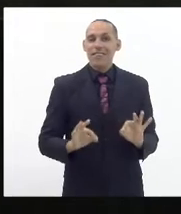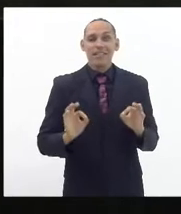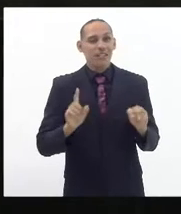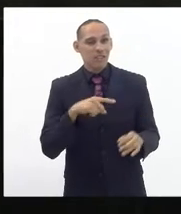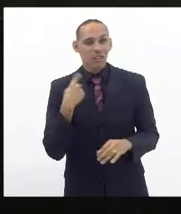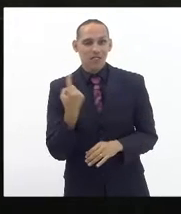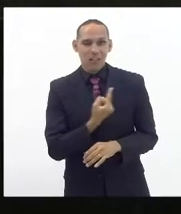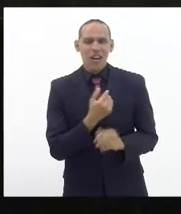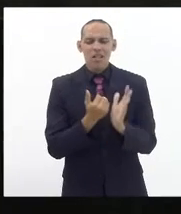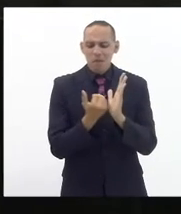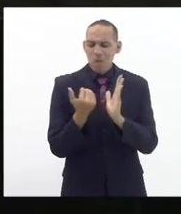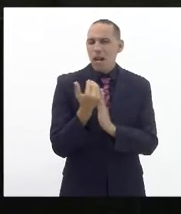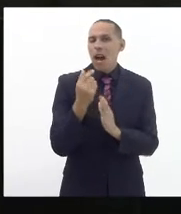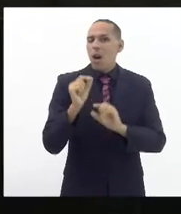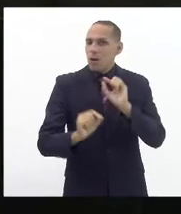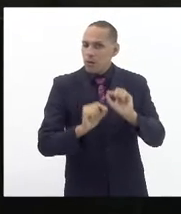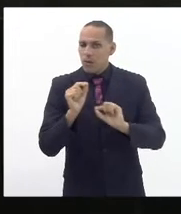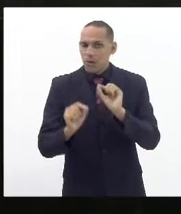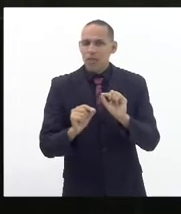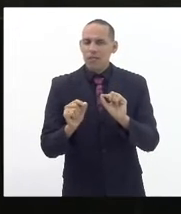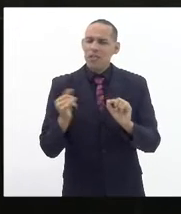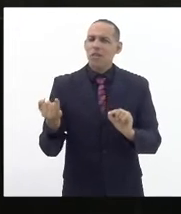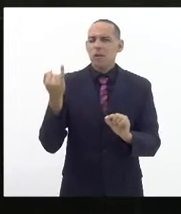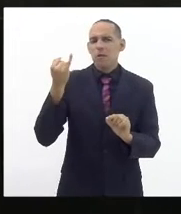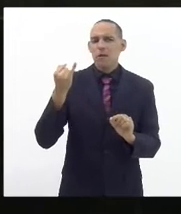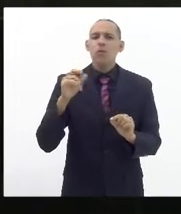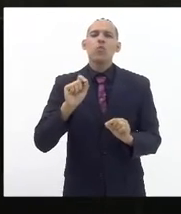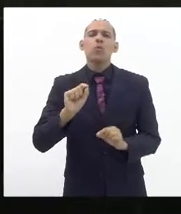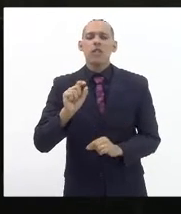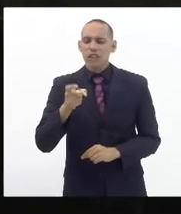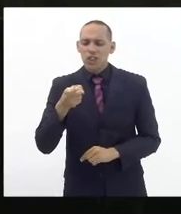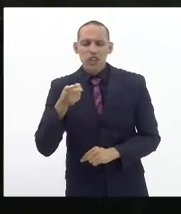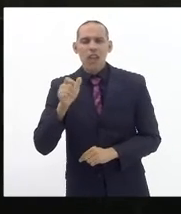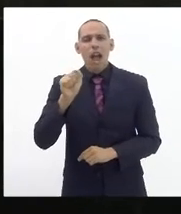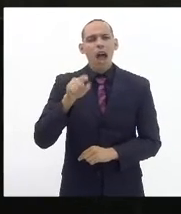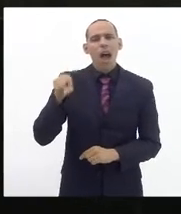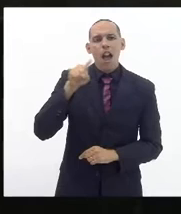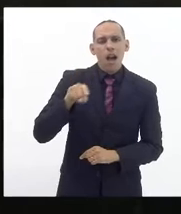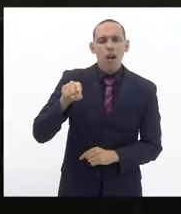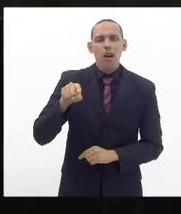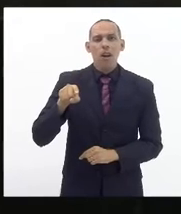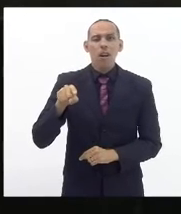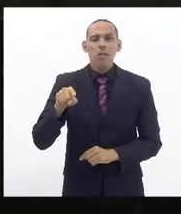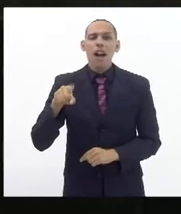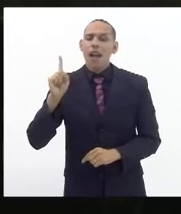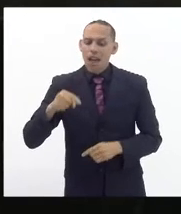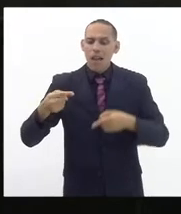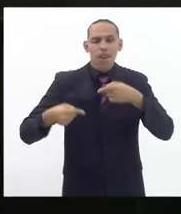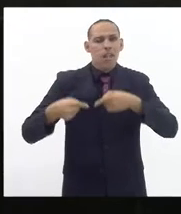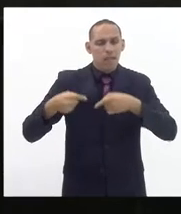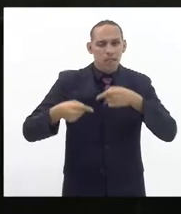nós, cada vez mais, obviamente, o debate do X e o debate do arroba, eles são extremamente